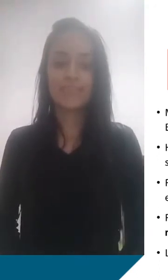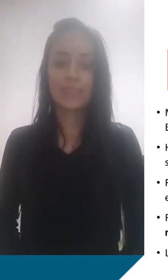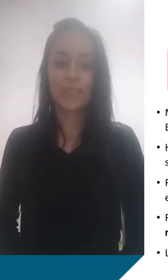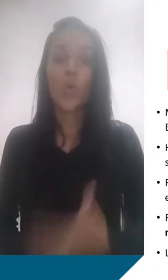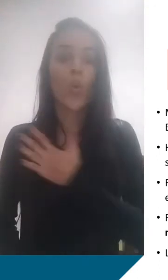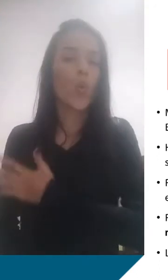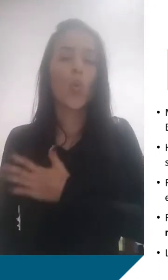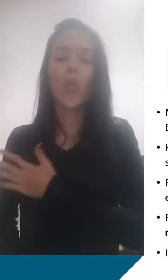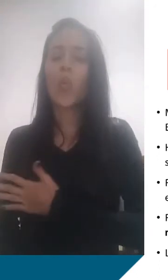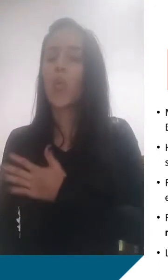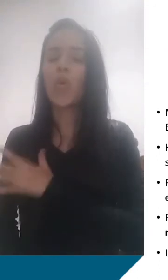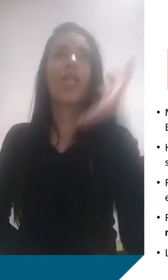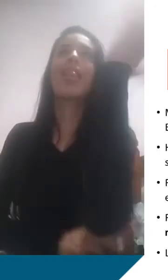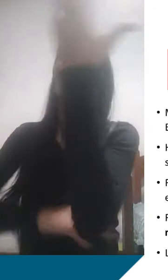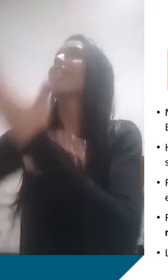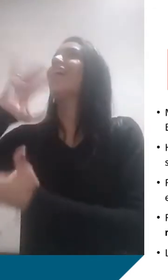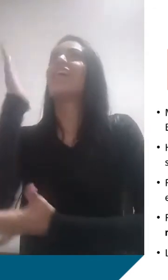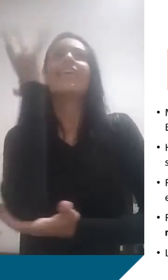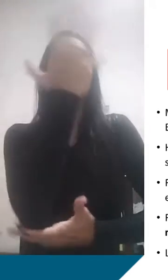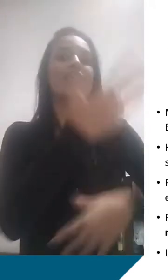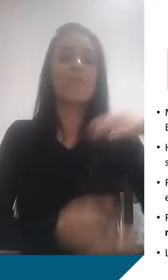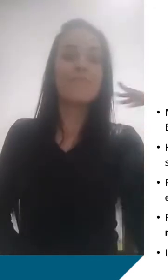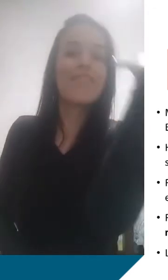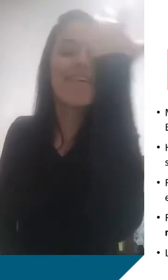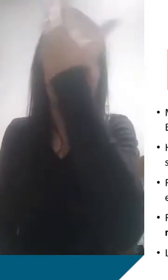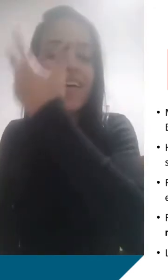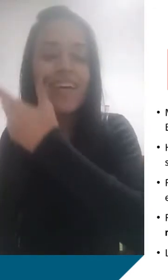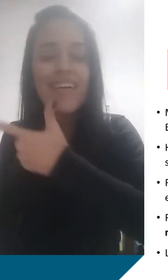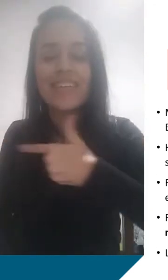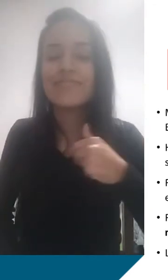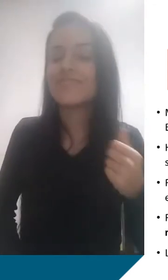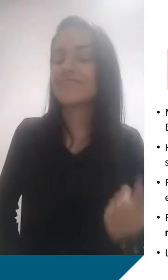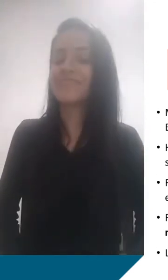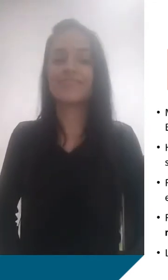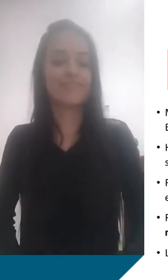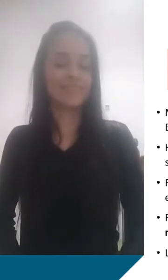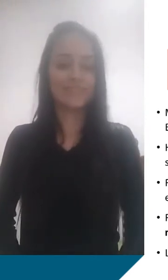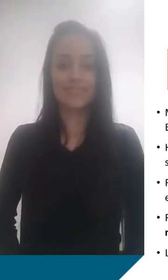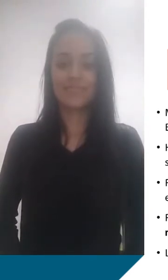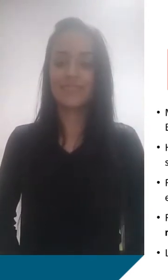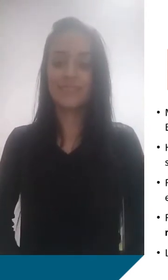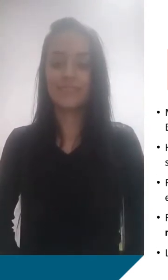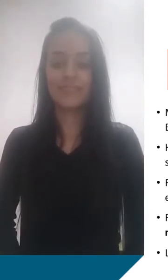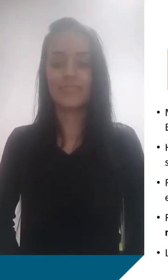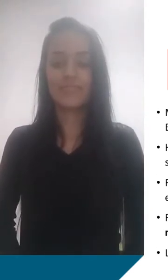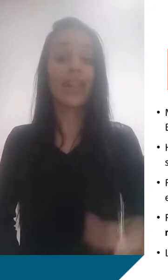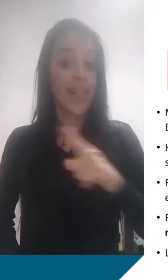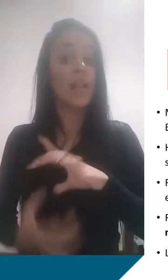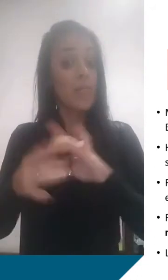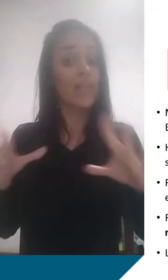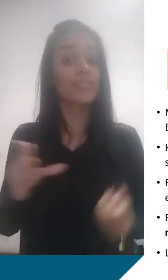natureza como admirável e bela. Tem todo um nacionalismo, um patriotismo e também uma liberdade